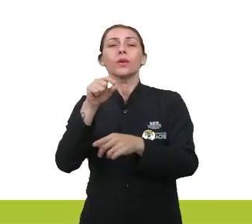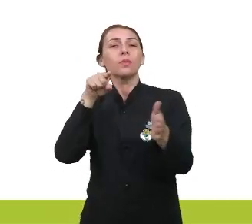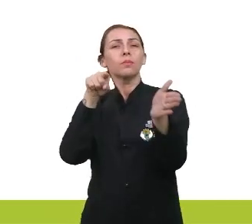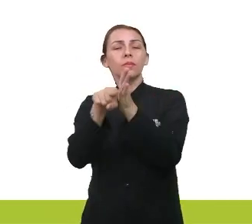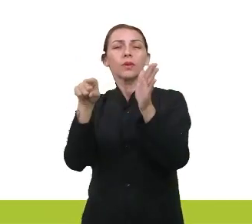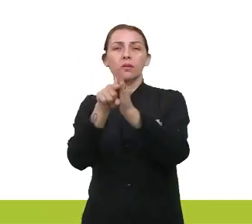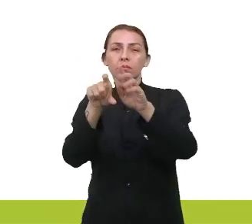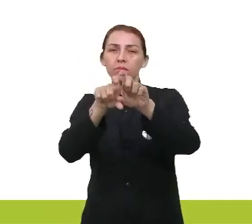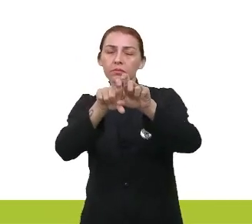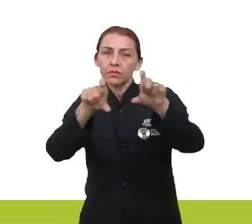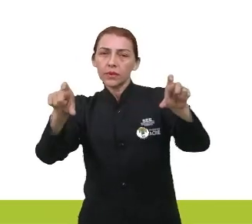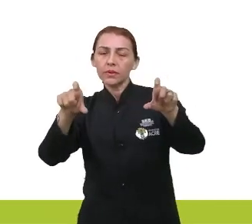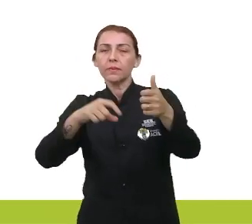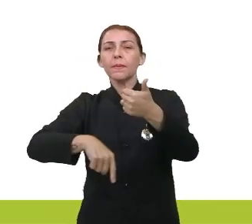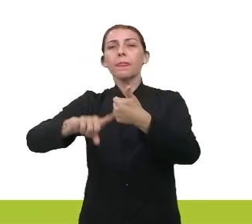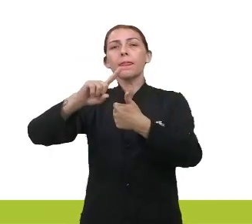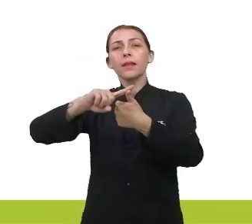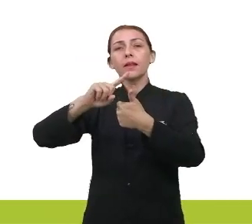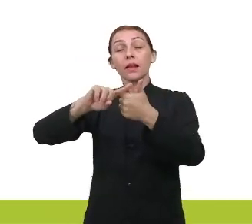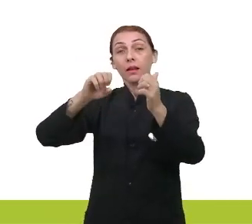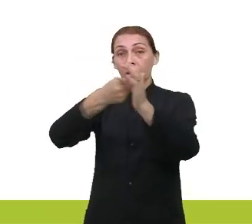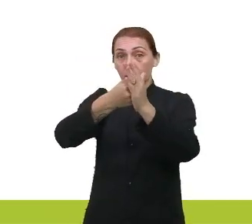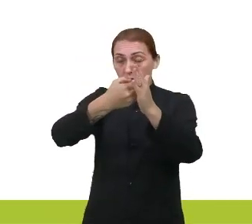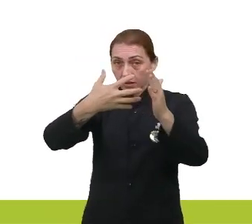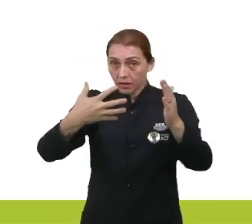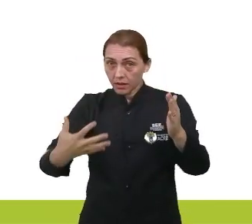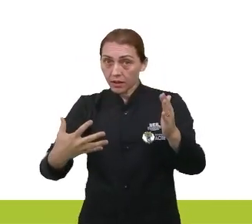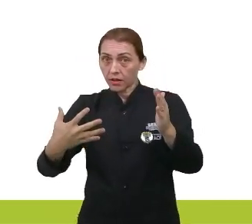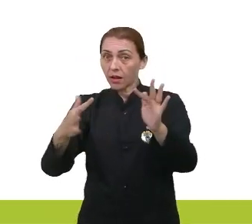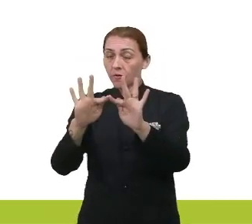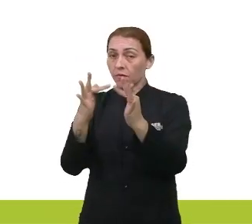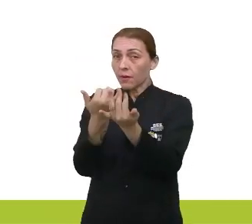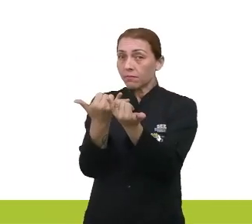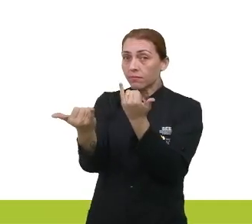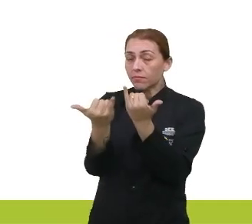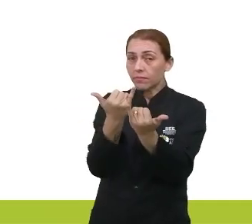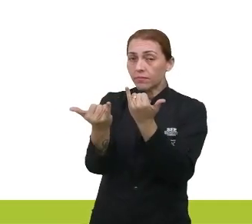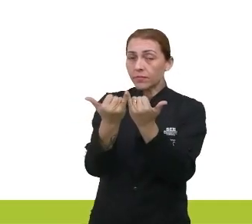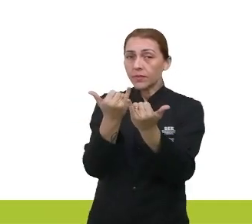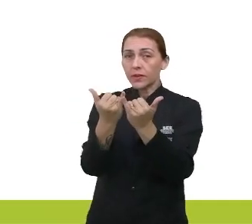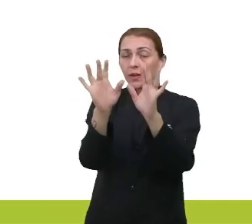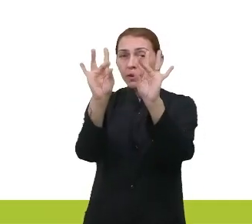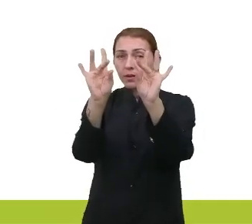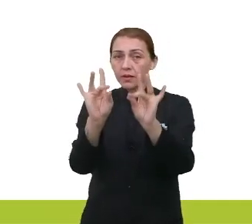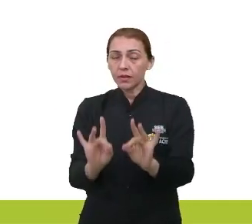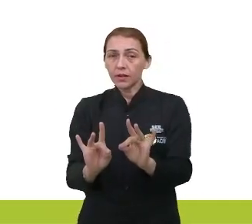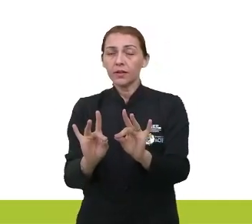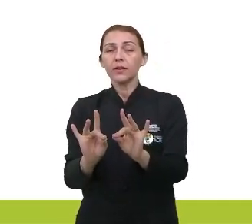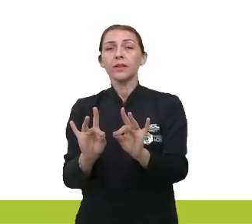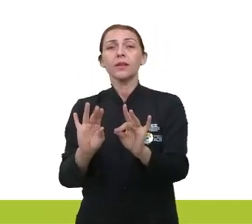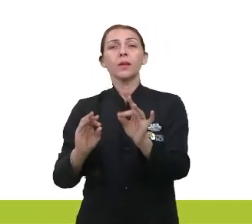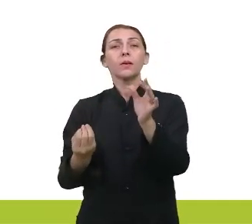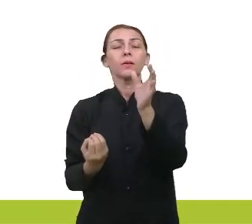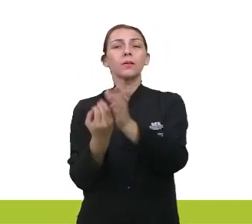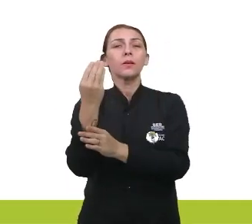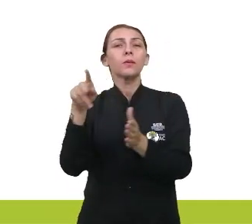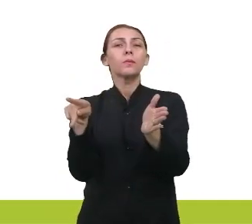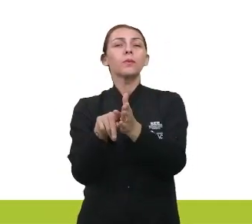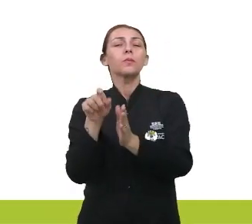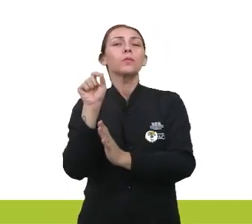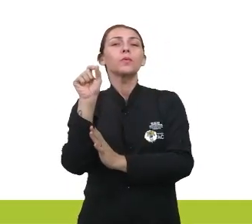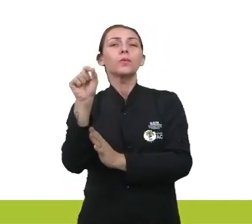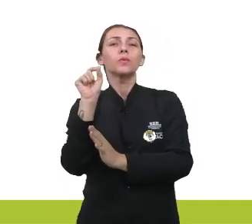comando na questão, que é a característica familiar descrita deriva do seguinte